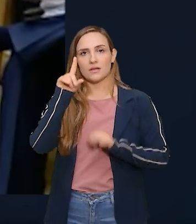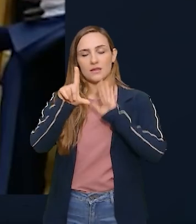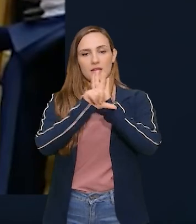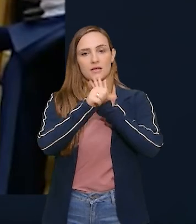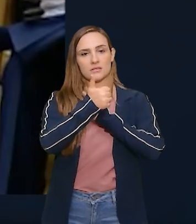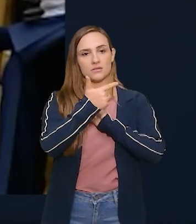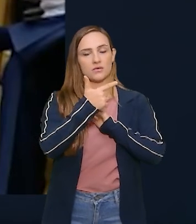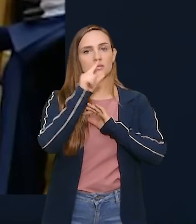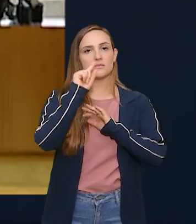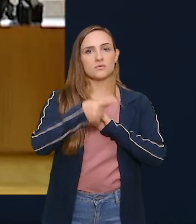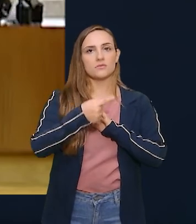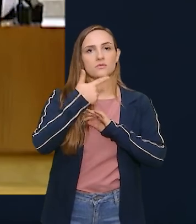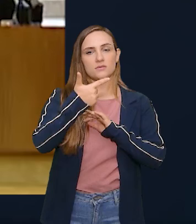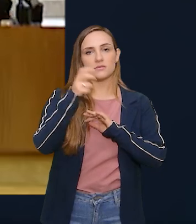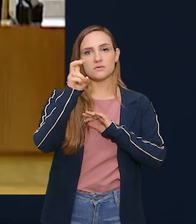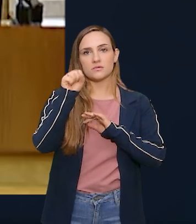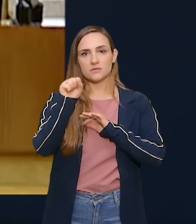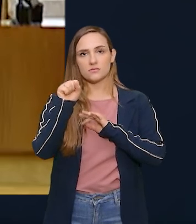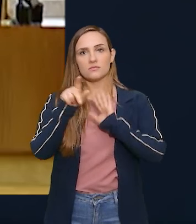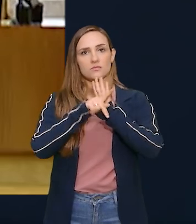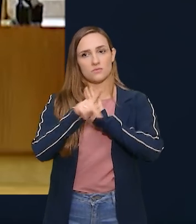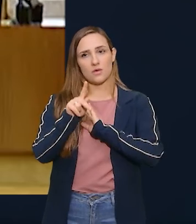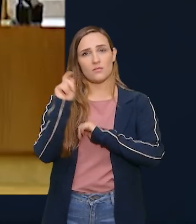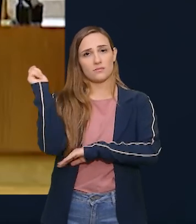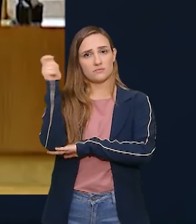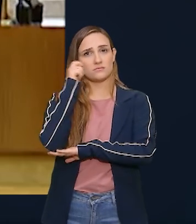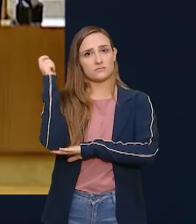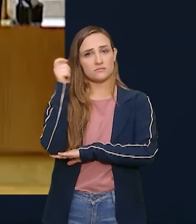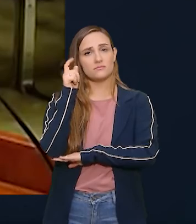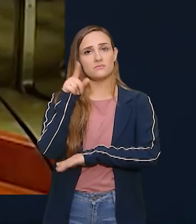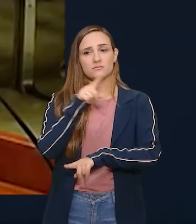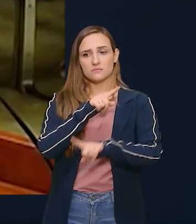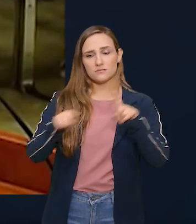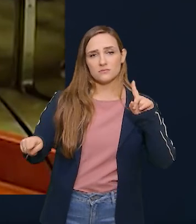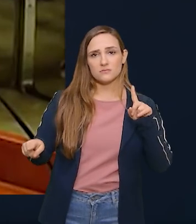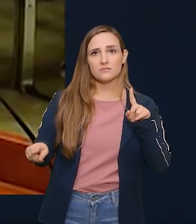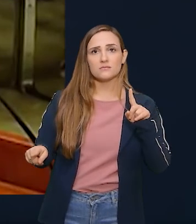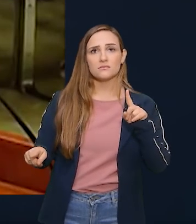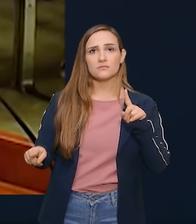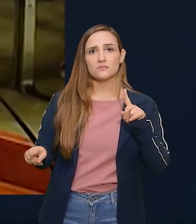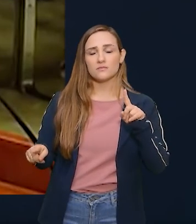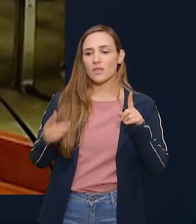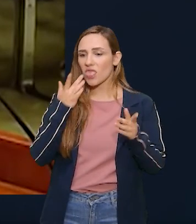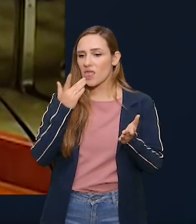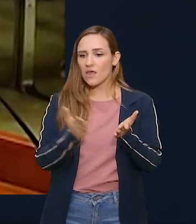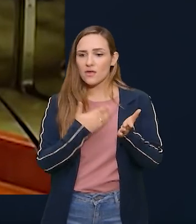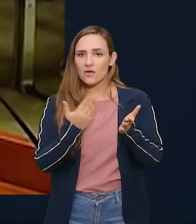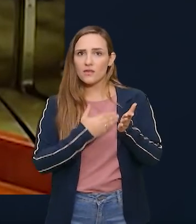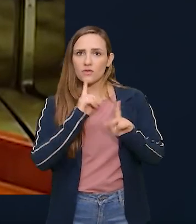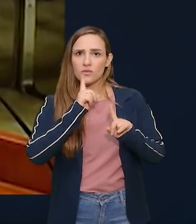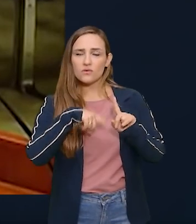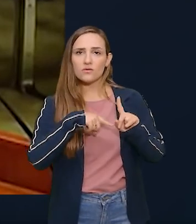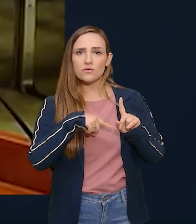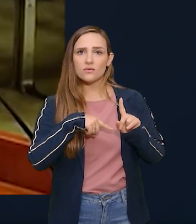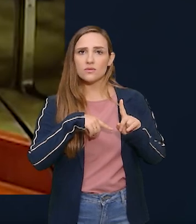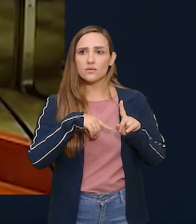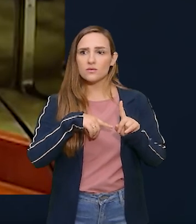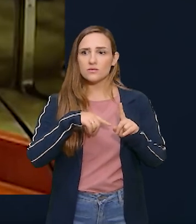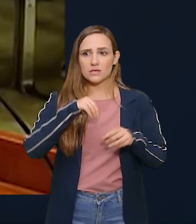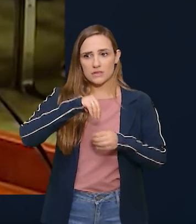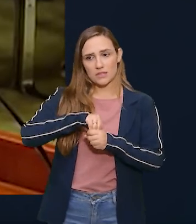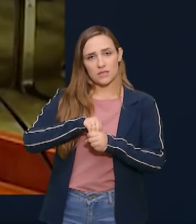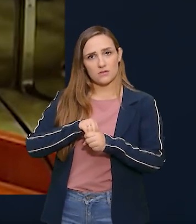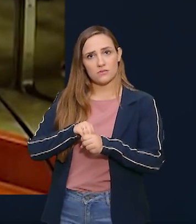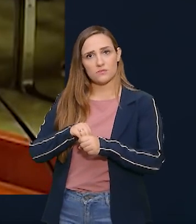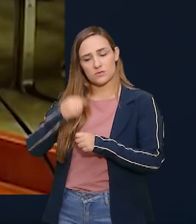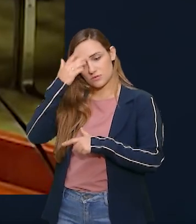objeto a Lei 12.258 do Estado do Rio Grande do Sul, que proibiu a prática de revistas íntimas de empregadores